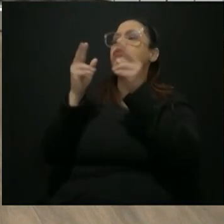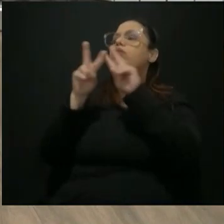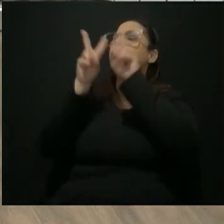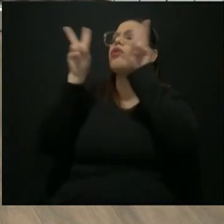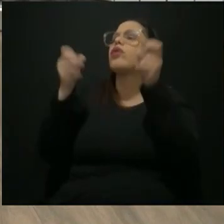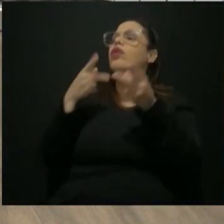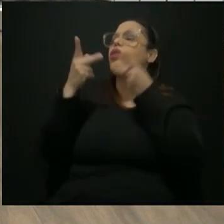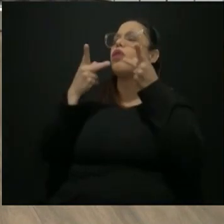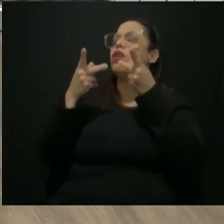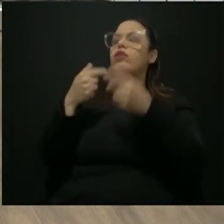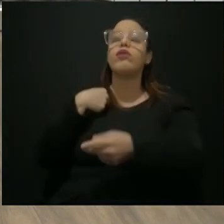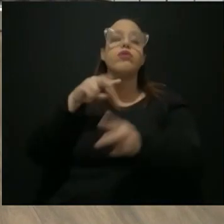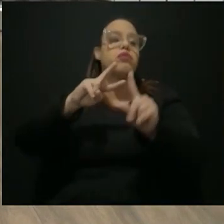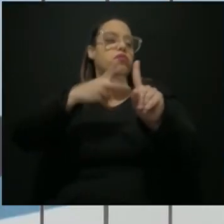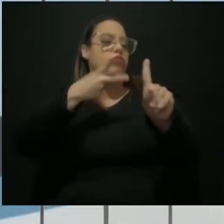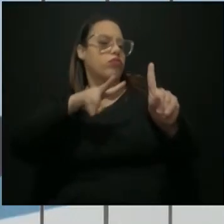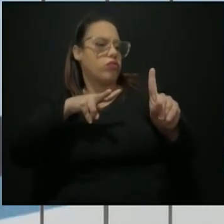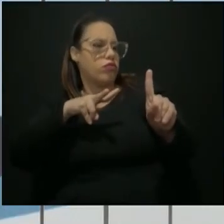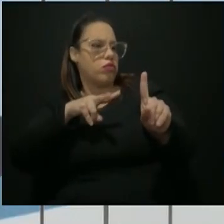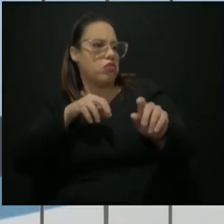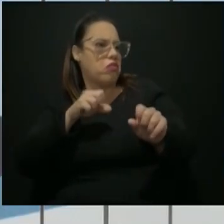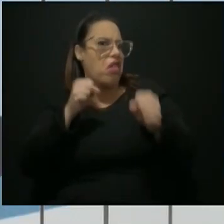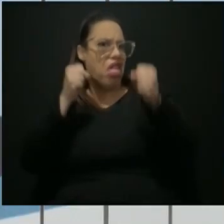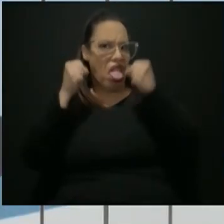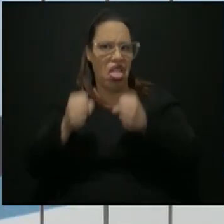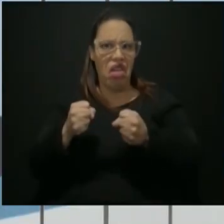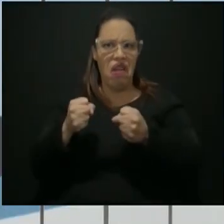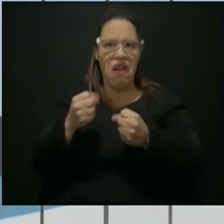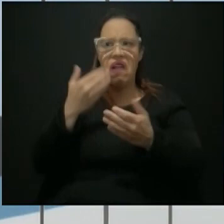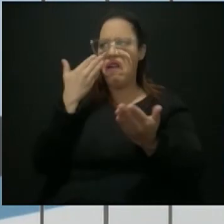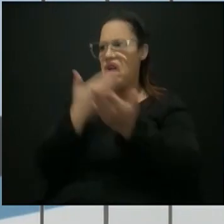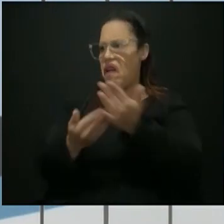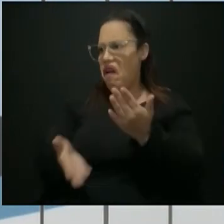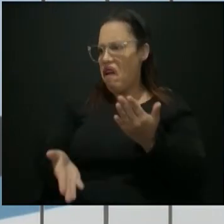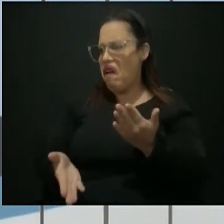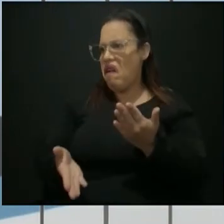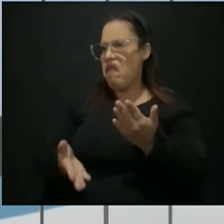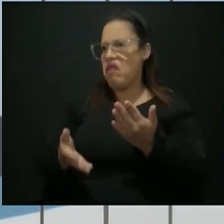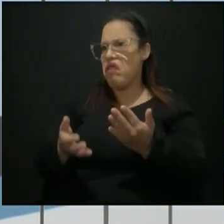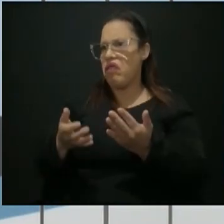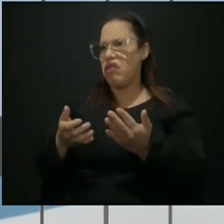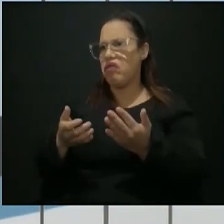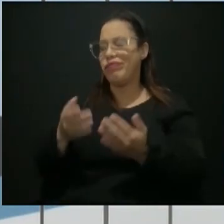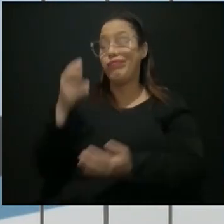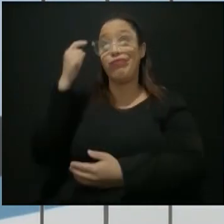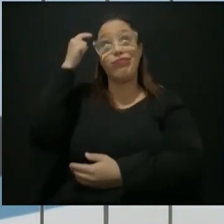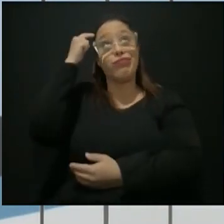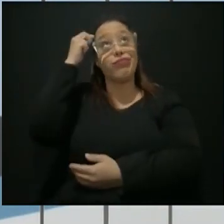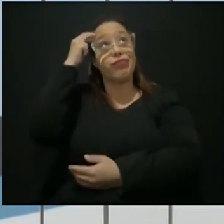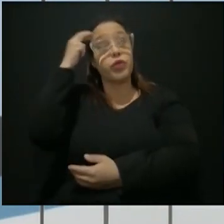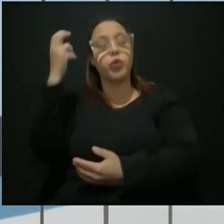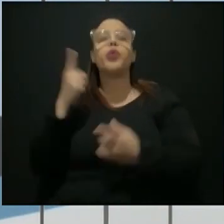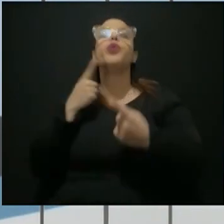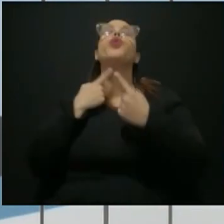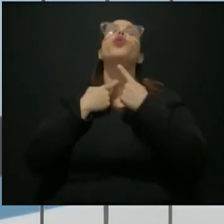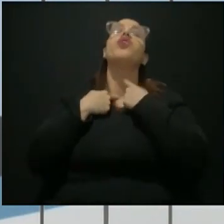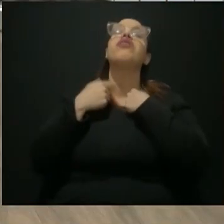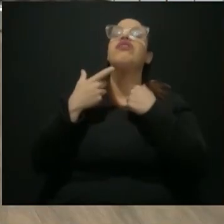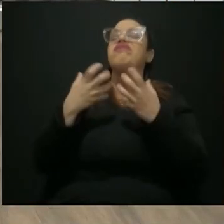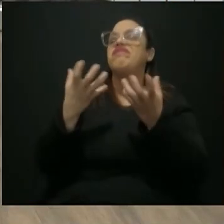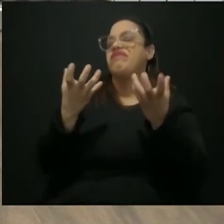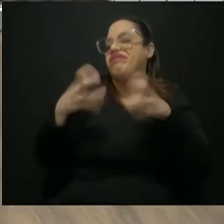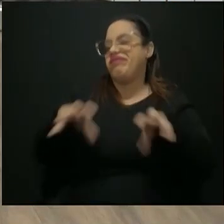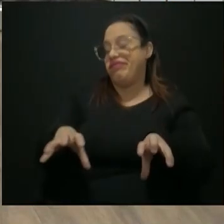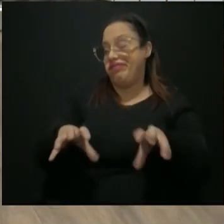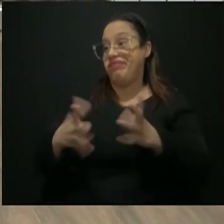ponto de vista, a gente não pode perder a ideia platônica, né? De desejar aquilo que não tem. Muito bom. Então, a